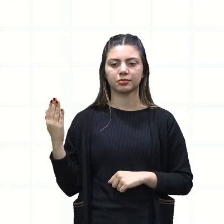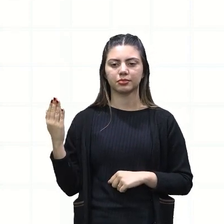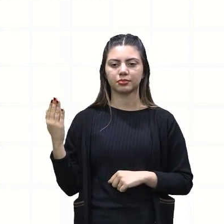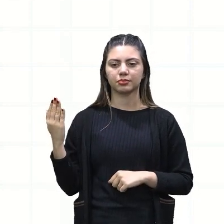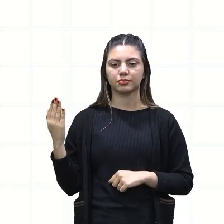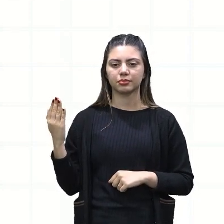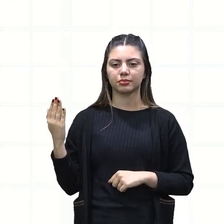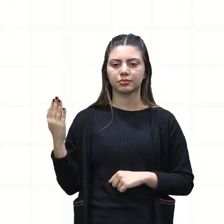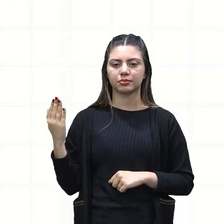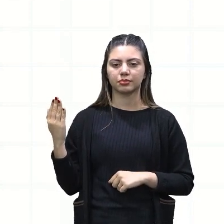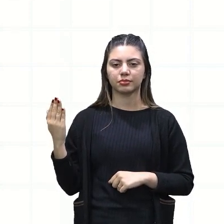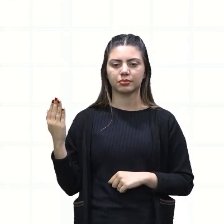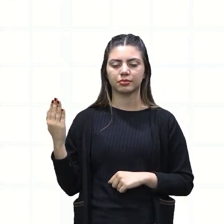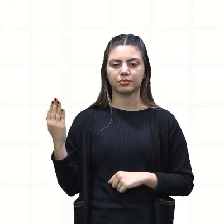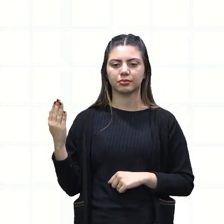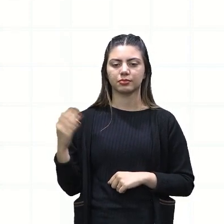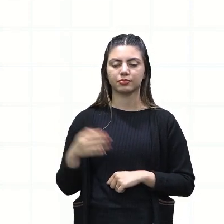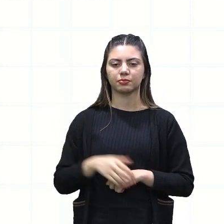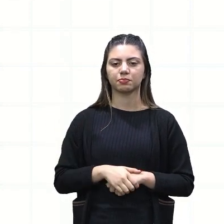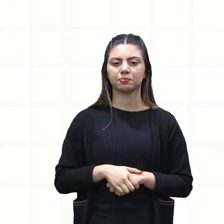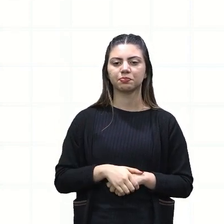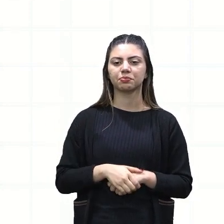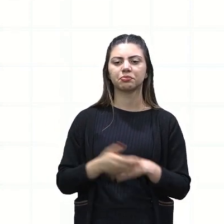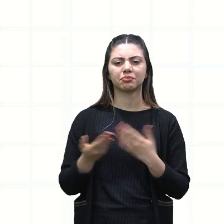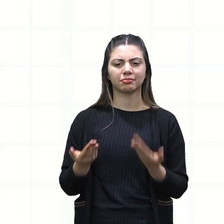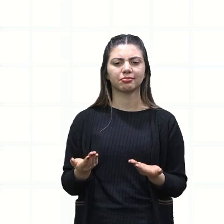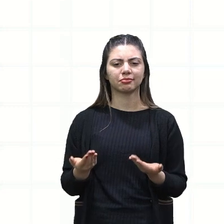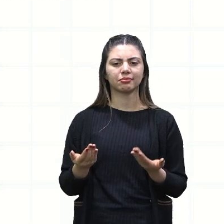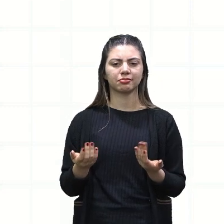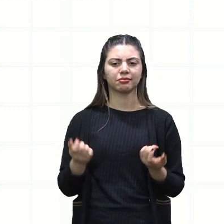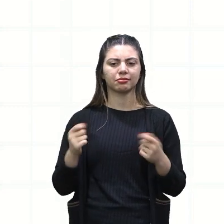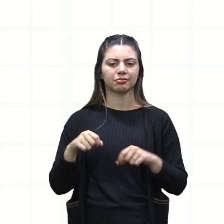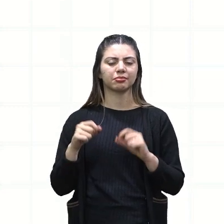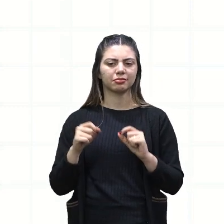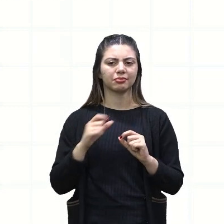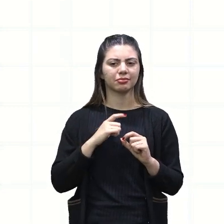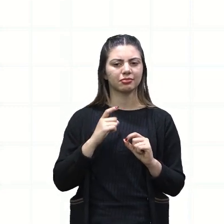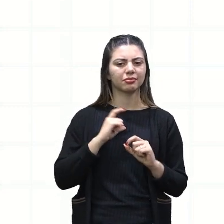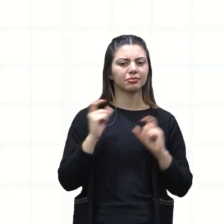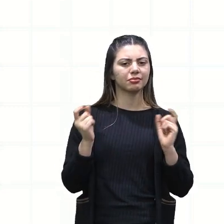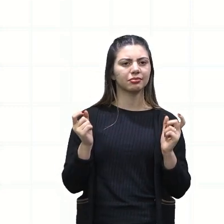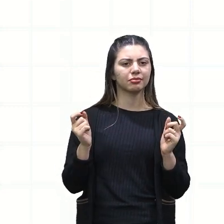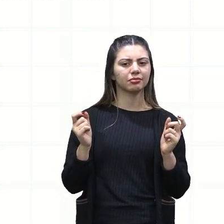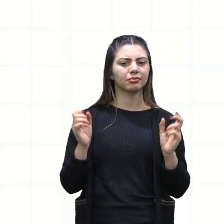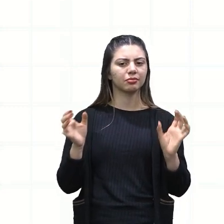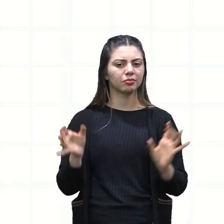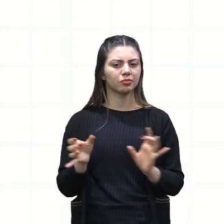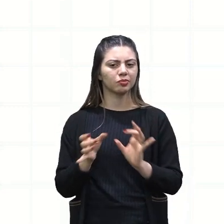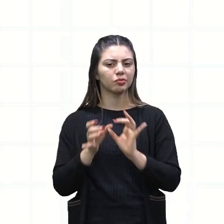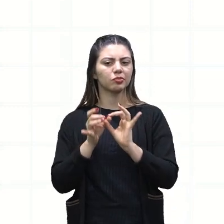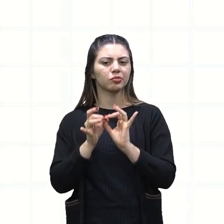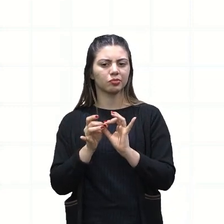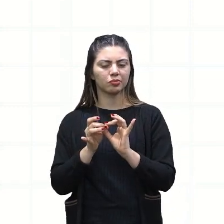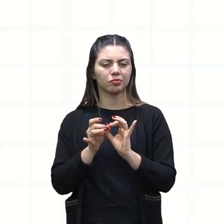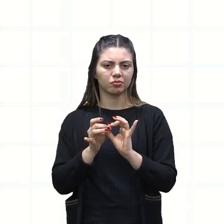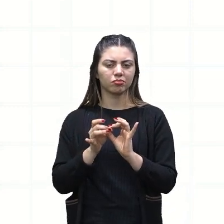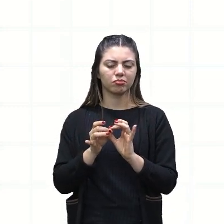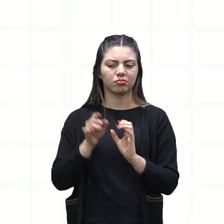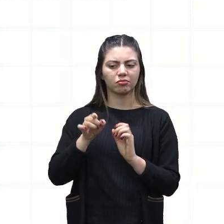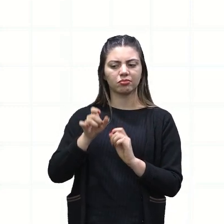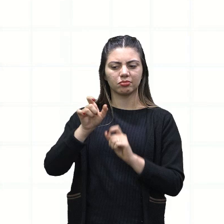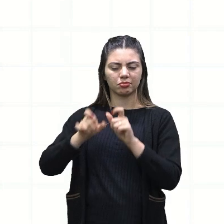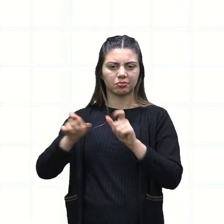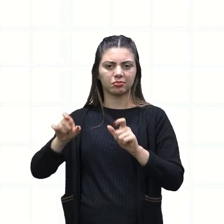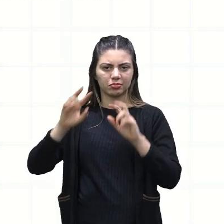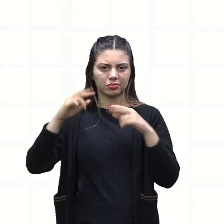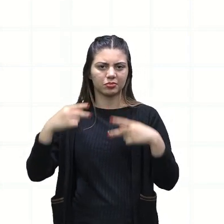recognize unions? Elas vão se adaptar para reconhecer esse tipo de união com quem? De humanos e robots?